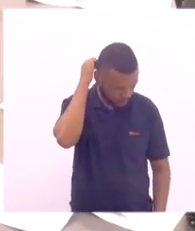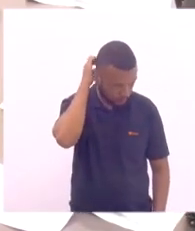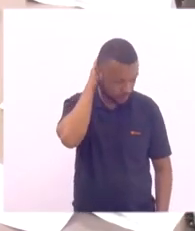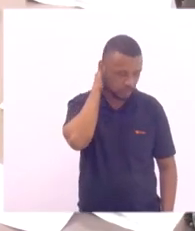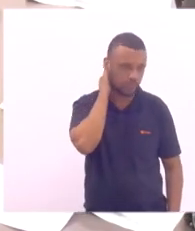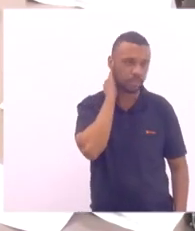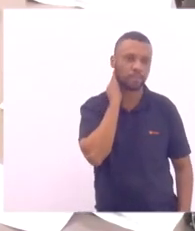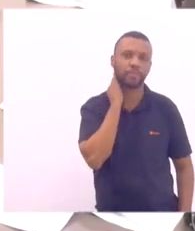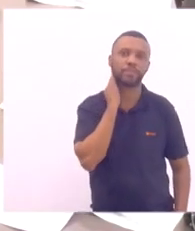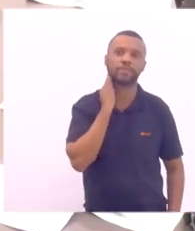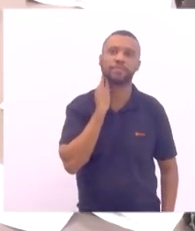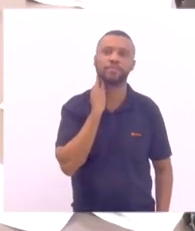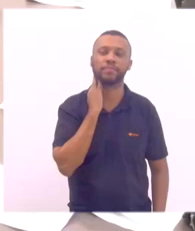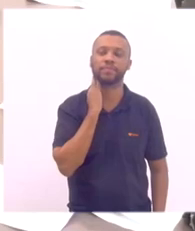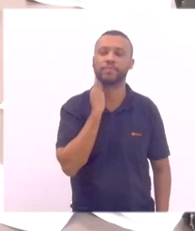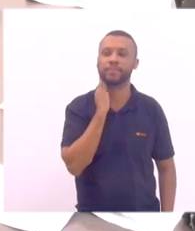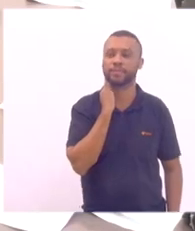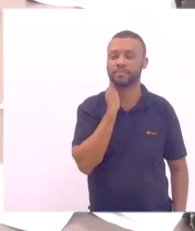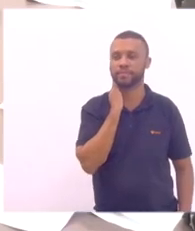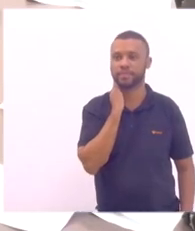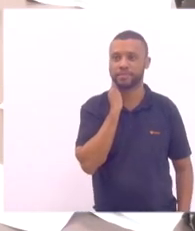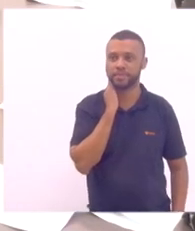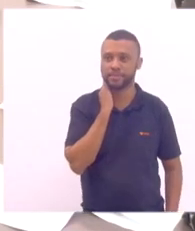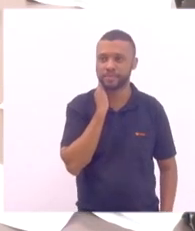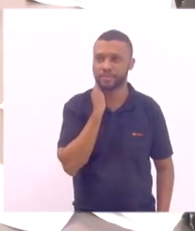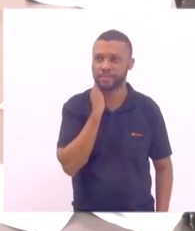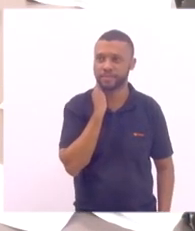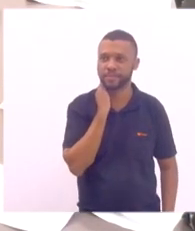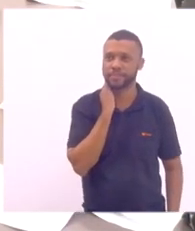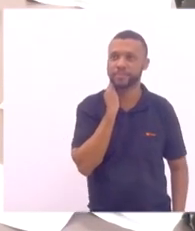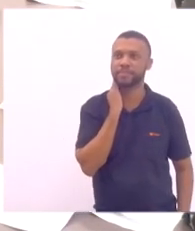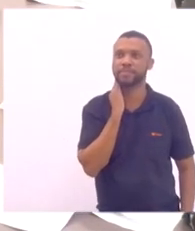Você tem... Carlos Augusto,